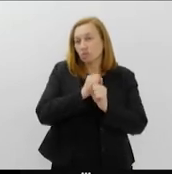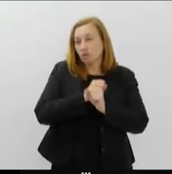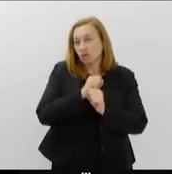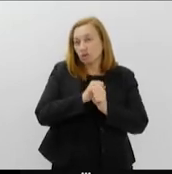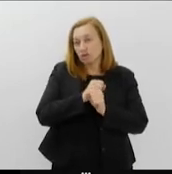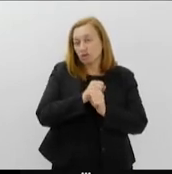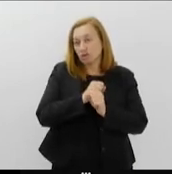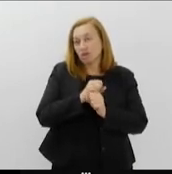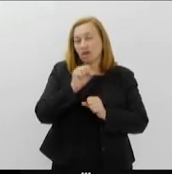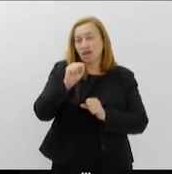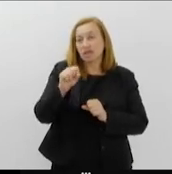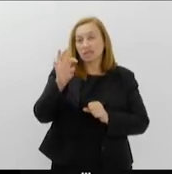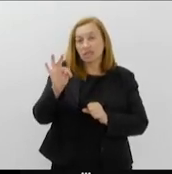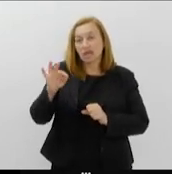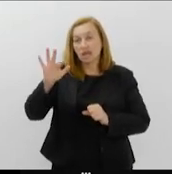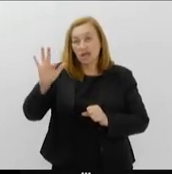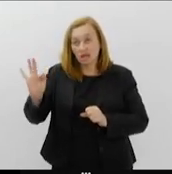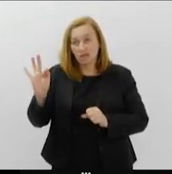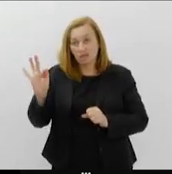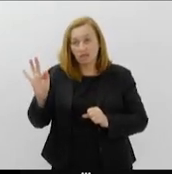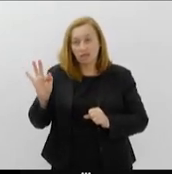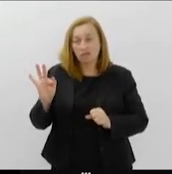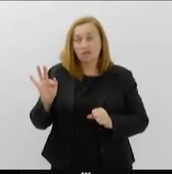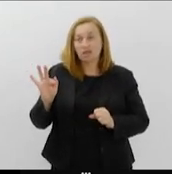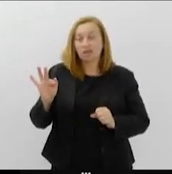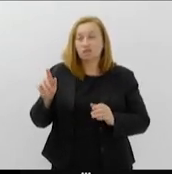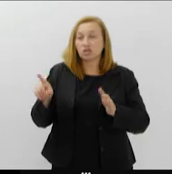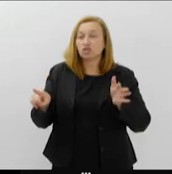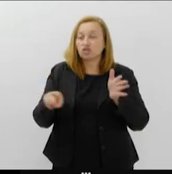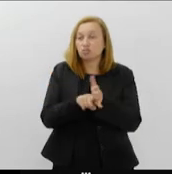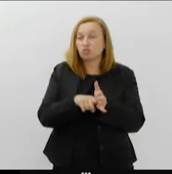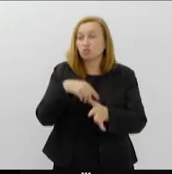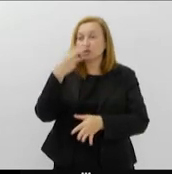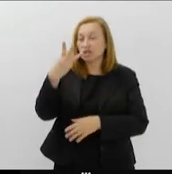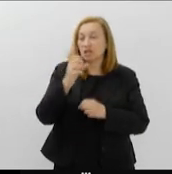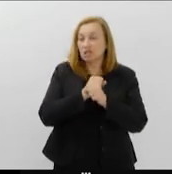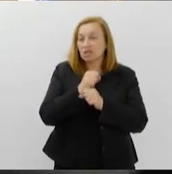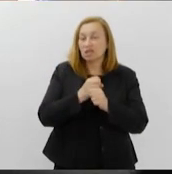o STF já está considerando esse prazo de 3 anos. O deputado Luiz Paulo explicou bem.